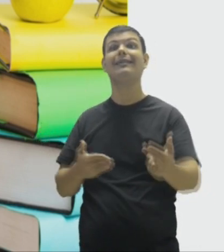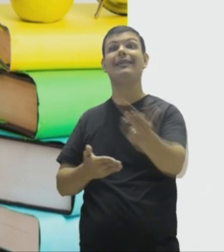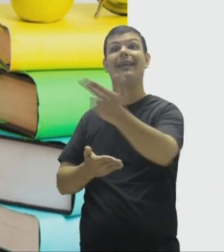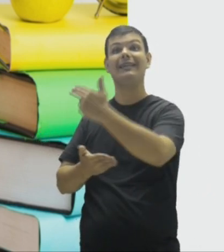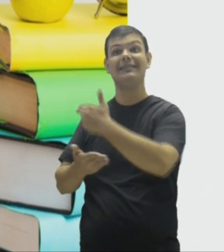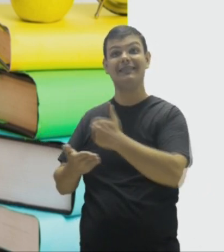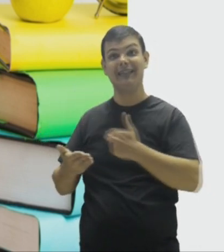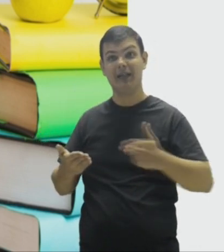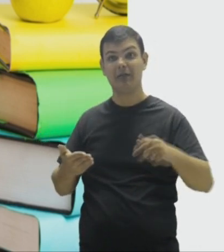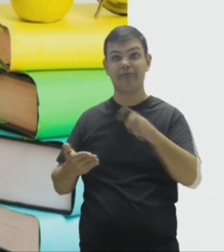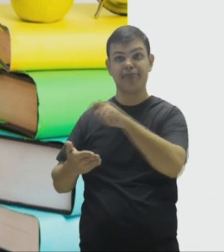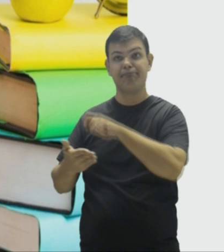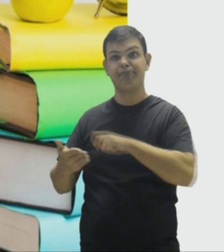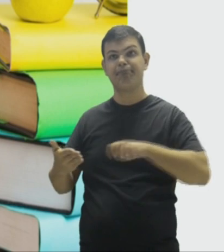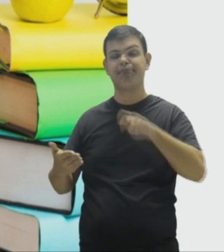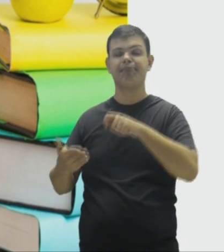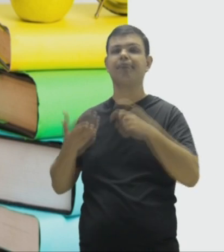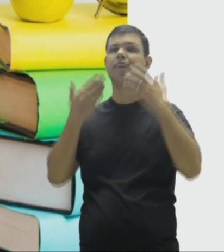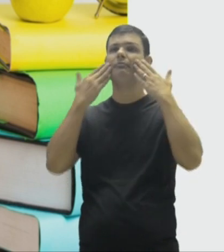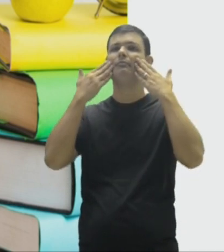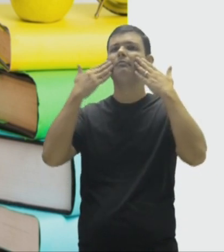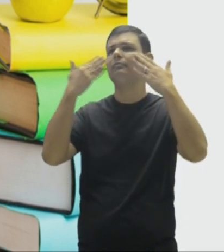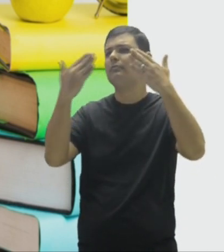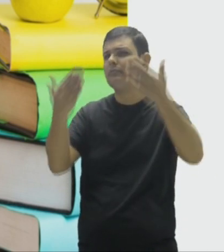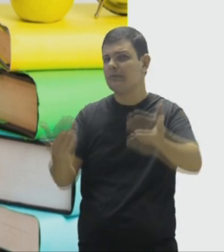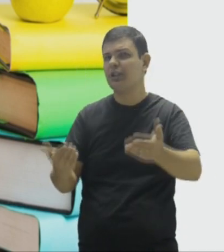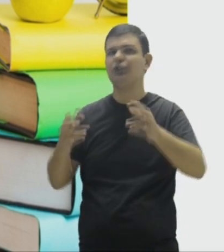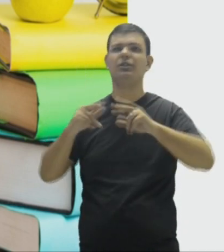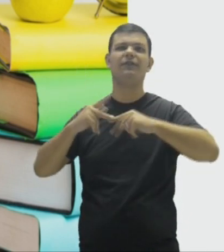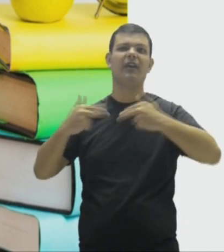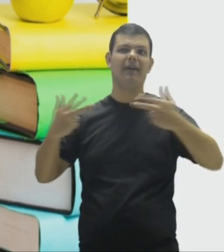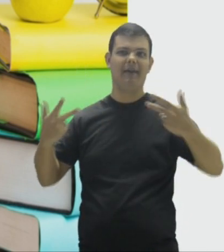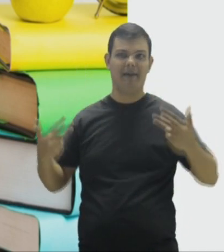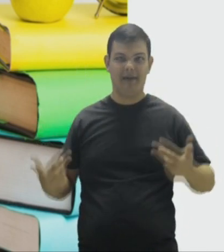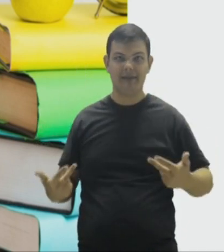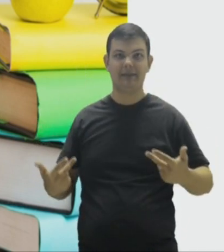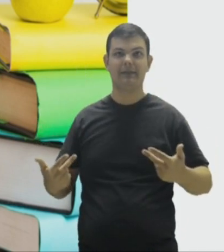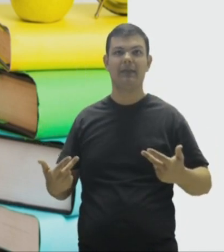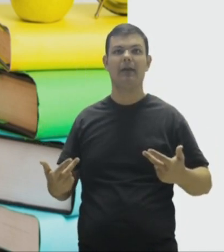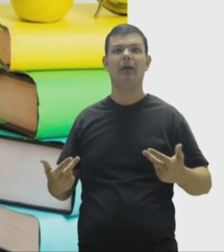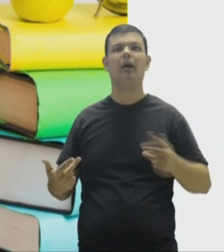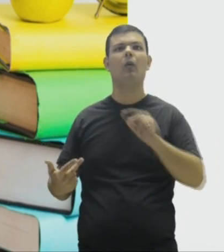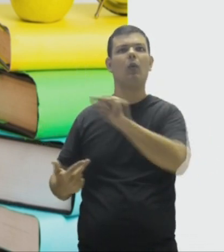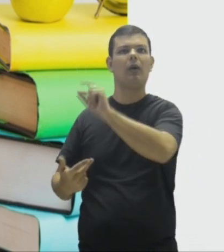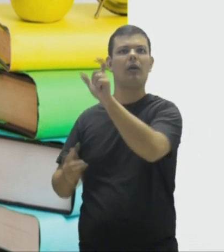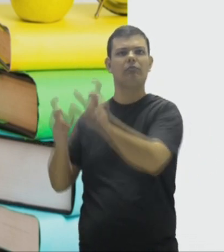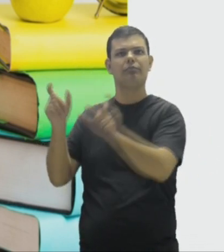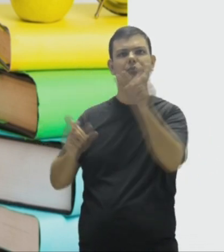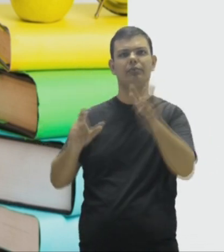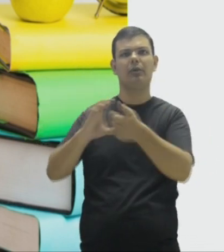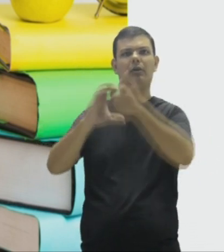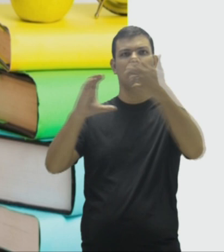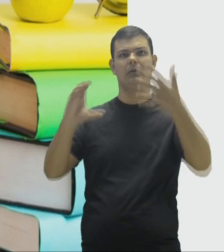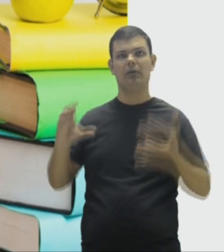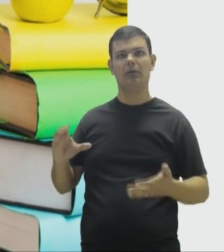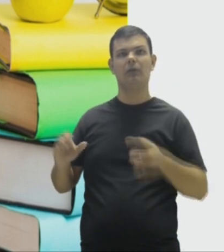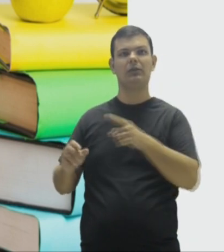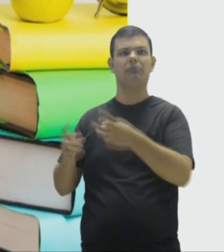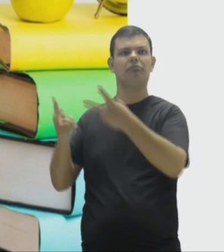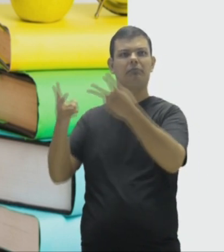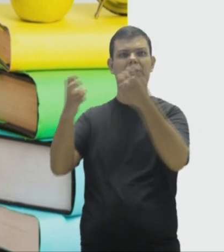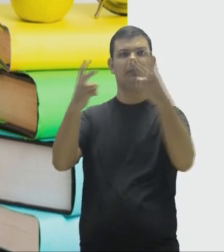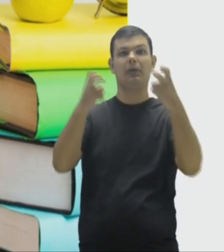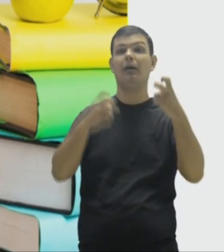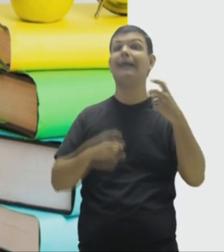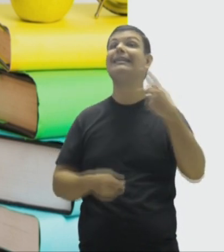desenho retratando a diferença que existem, as diferentes características que você observa entre os